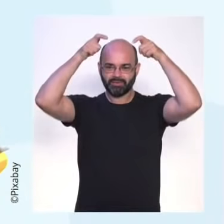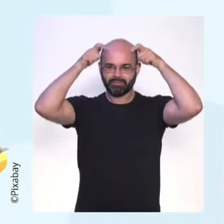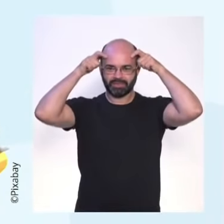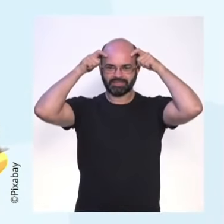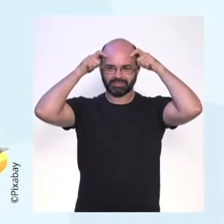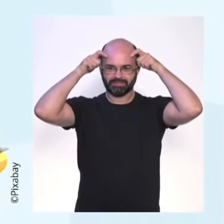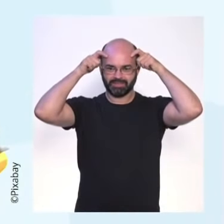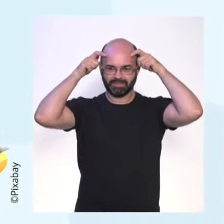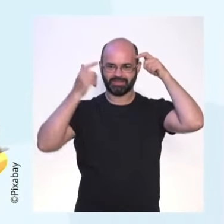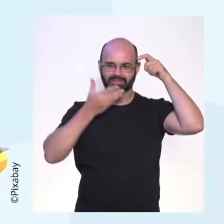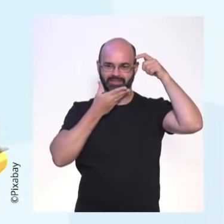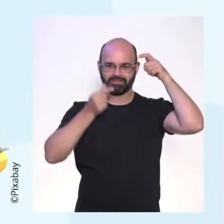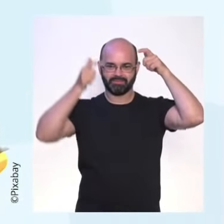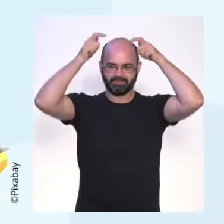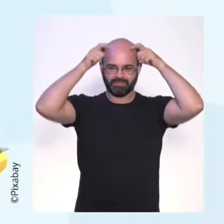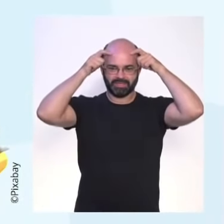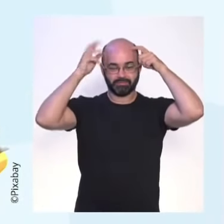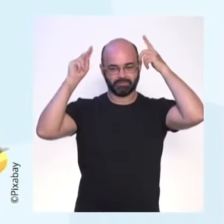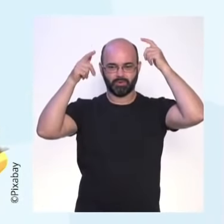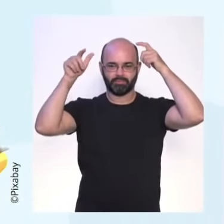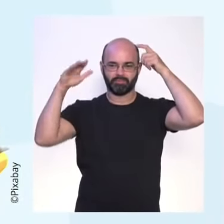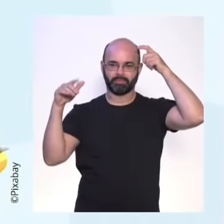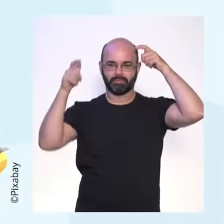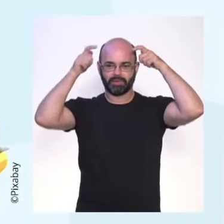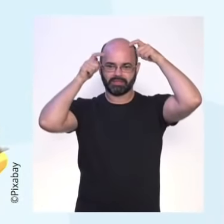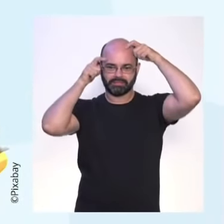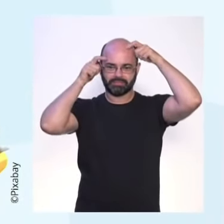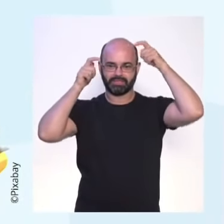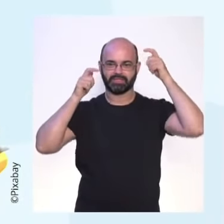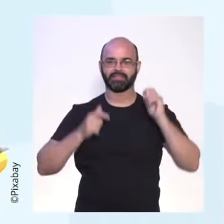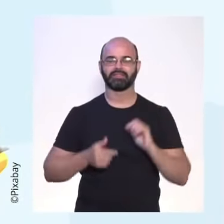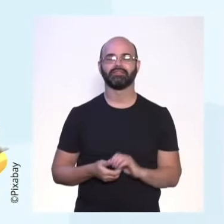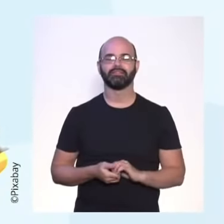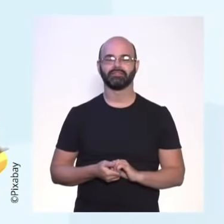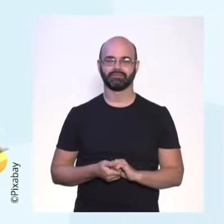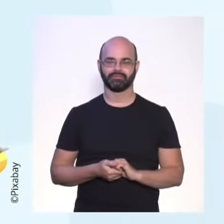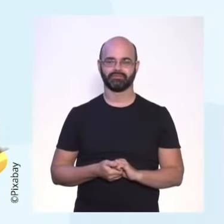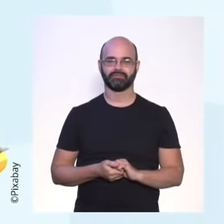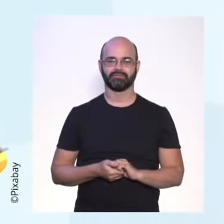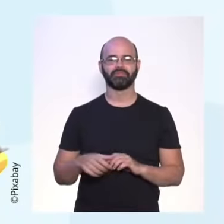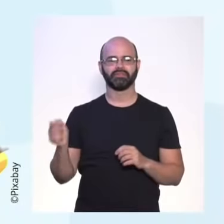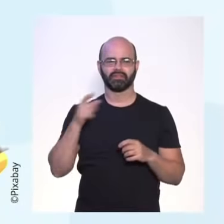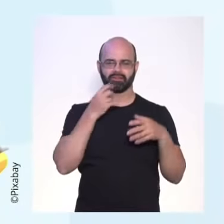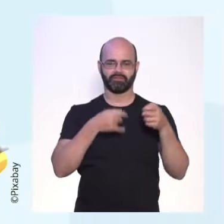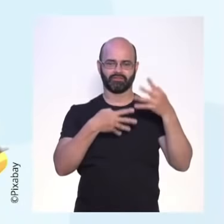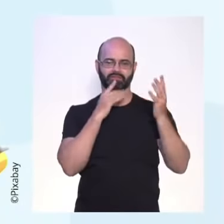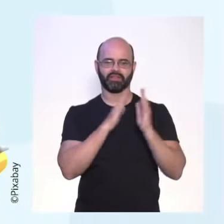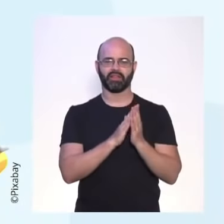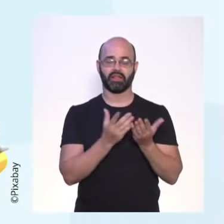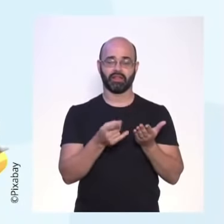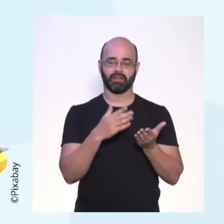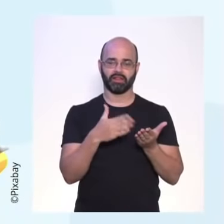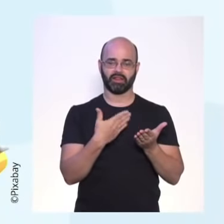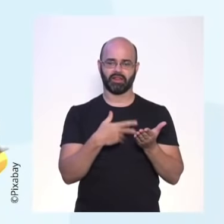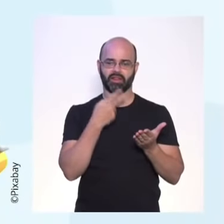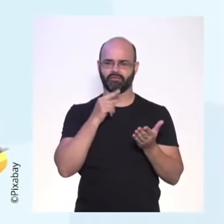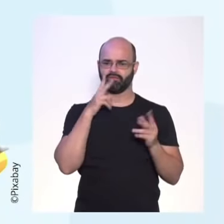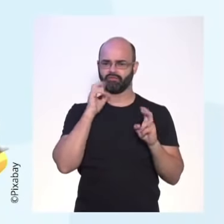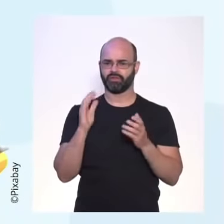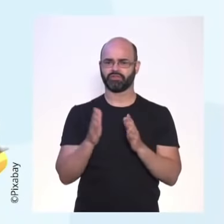Pequeno Príncipe apromag nacht a média de erro das que ela tá falando do livro ainda que ela leu né